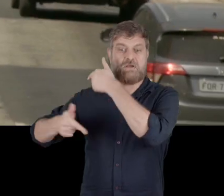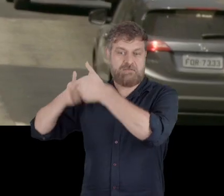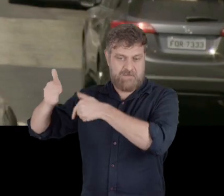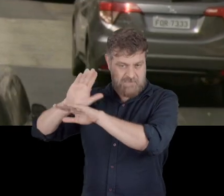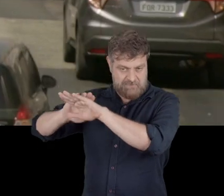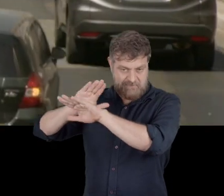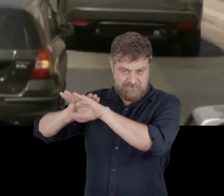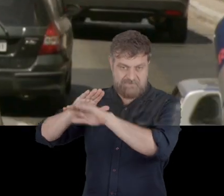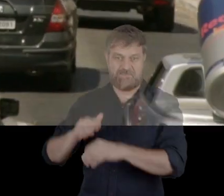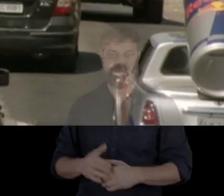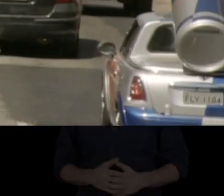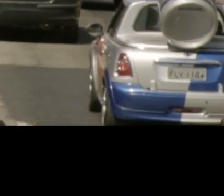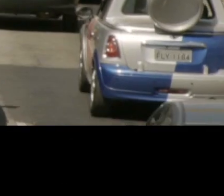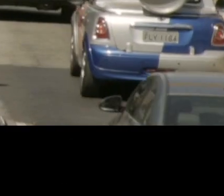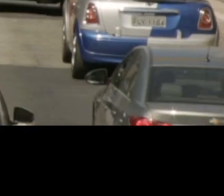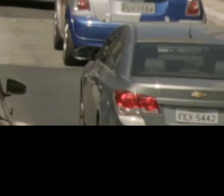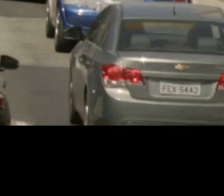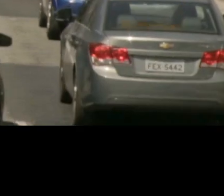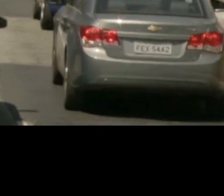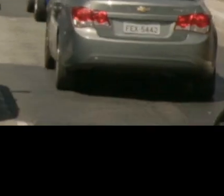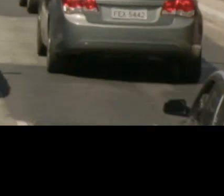Paulo.